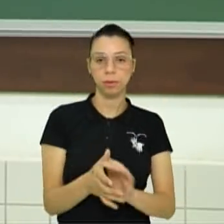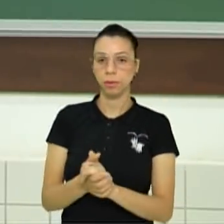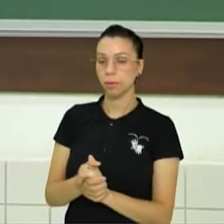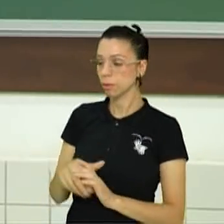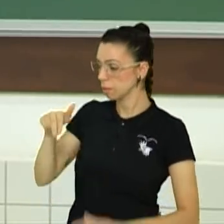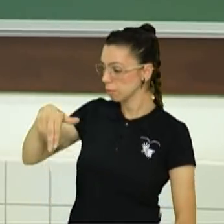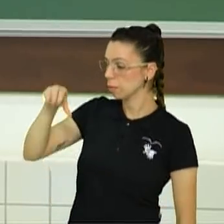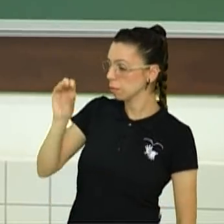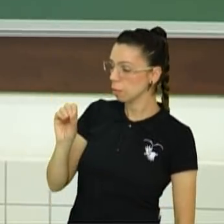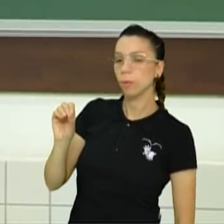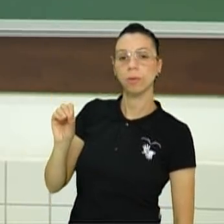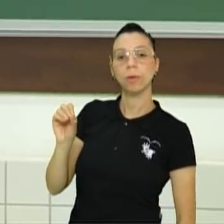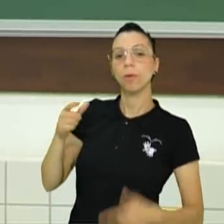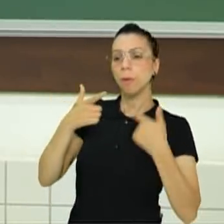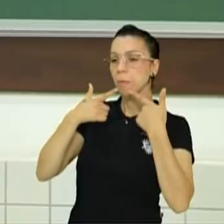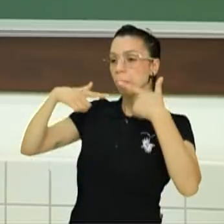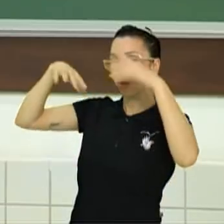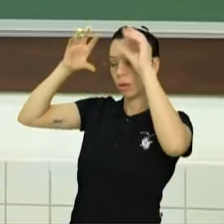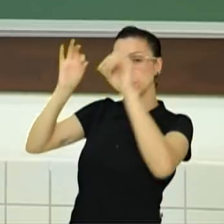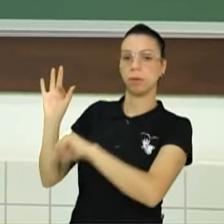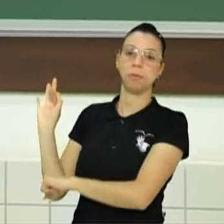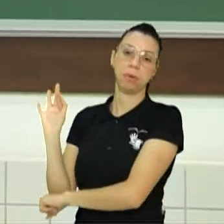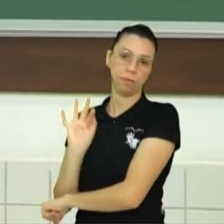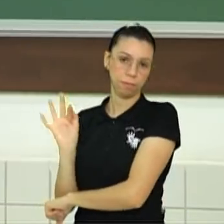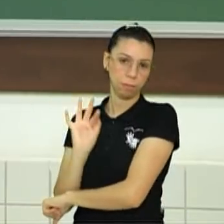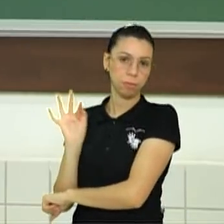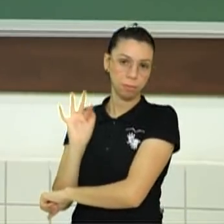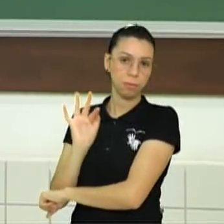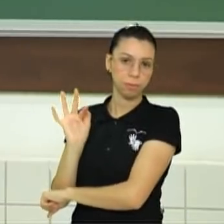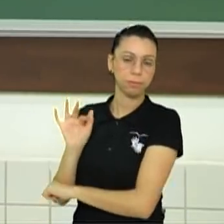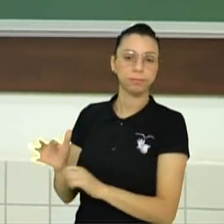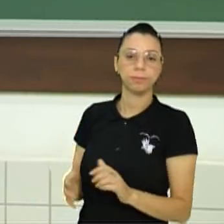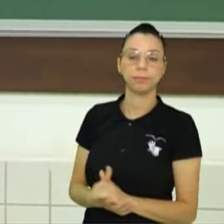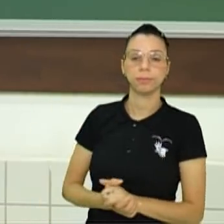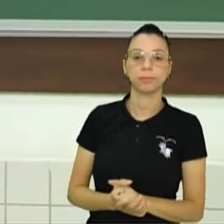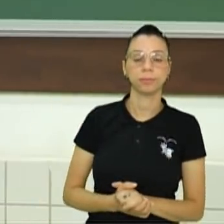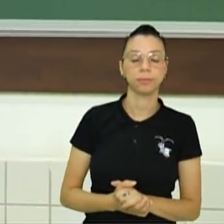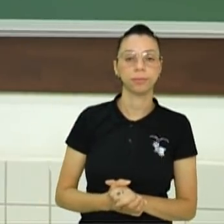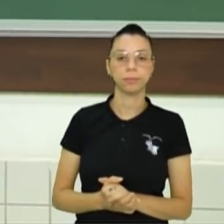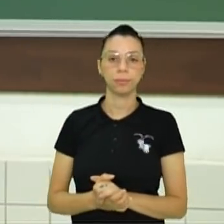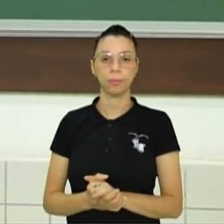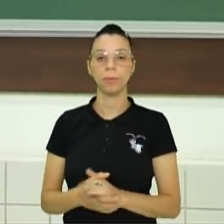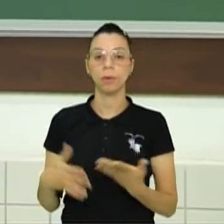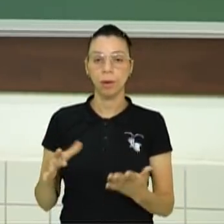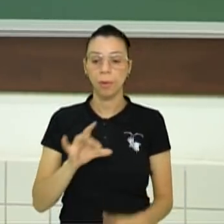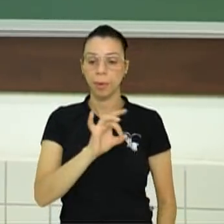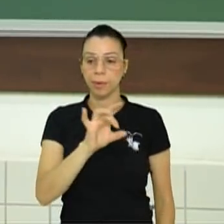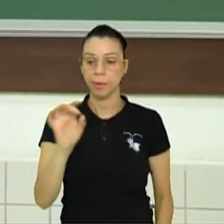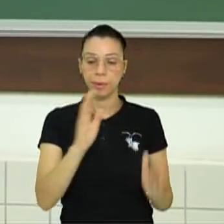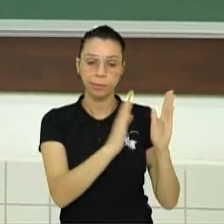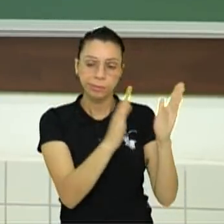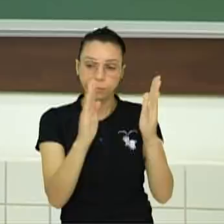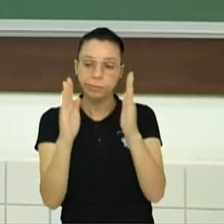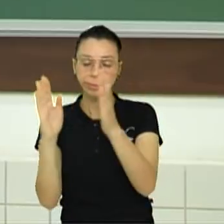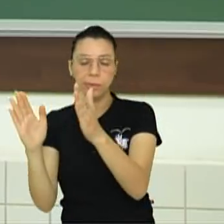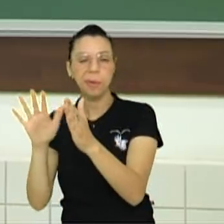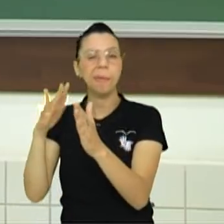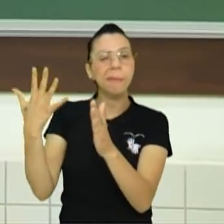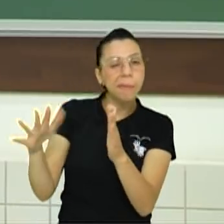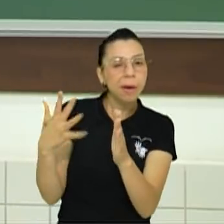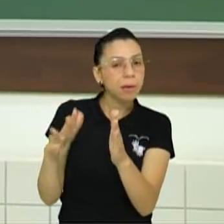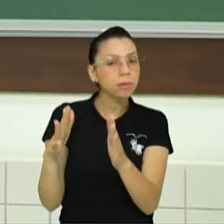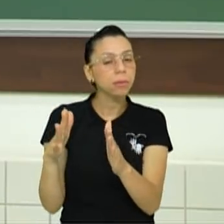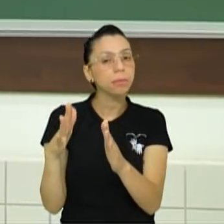uma linguagem mais erudita, tá? Então, cada peça do teatro leva em torno de